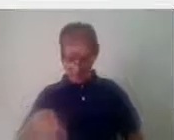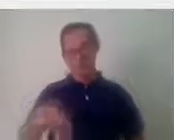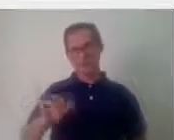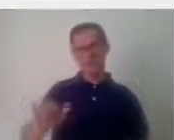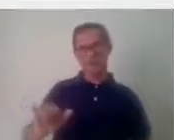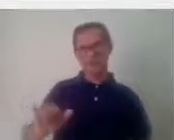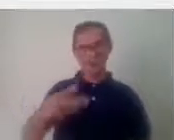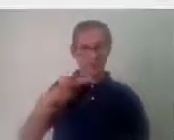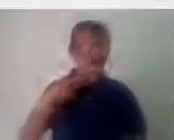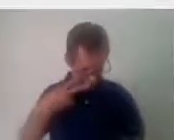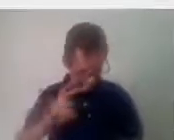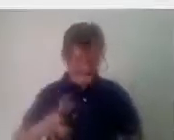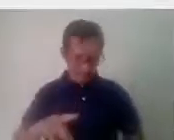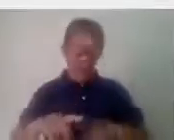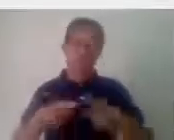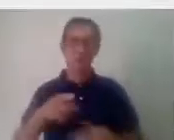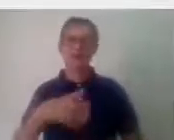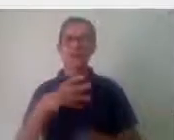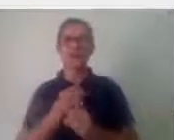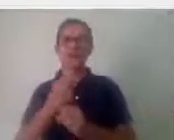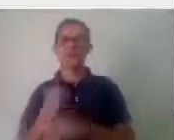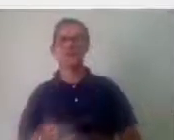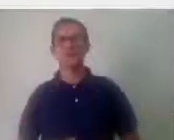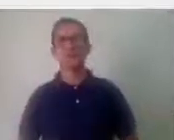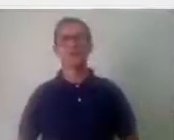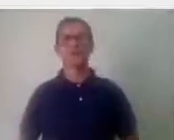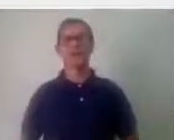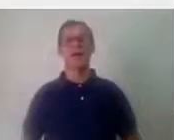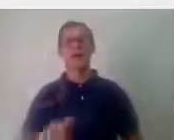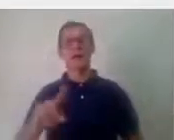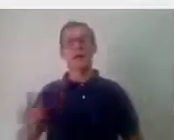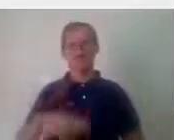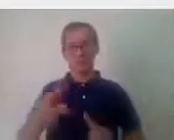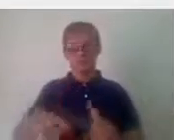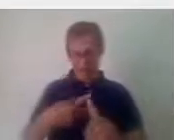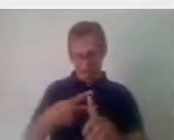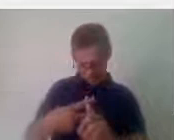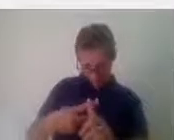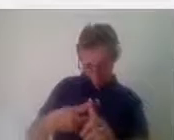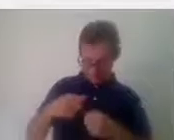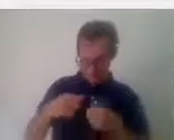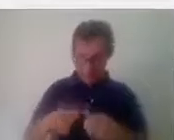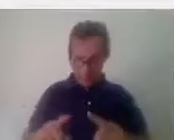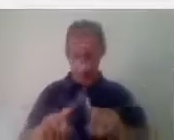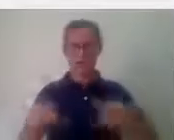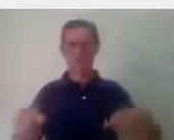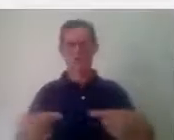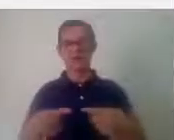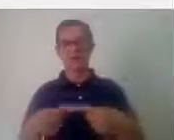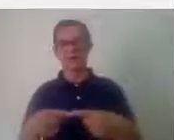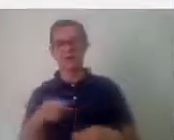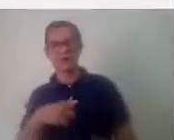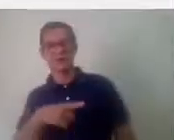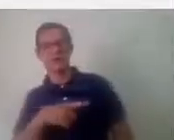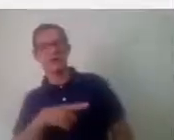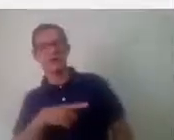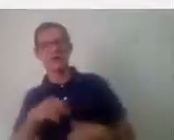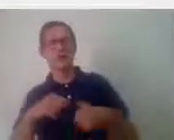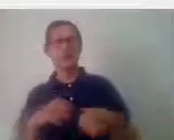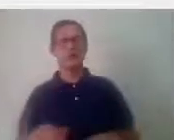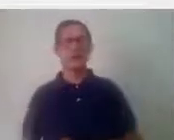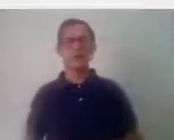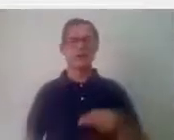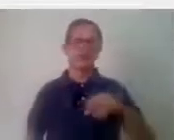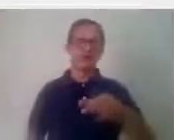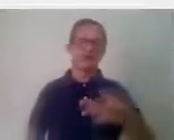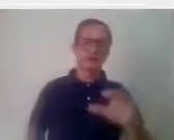y. Para você calcular a integral dupla sobre esse retângulo, você vai ter essa notação, que